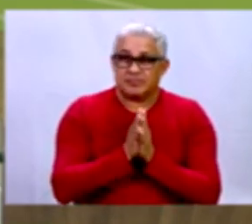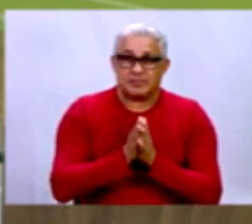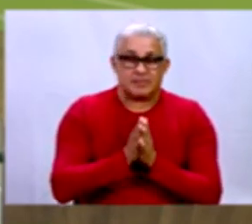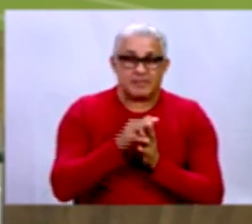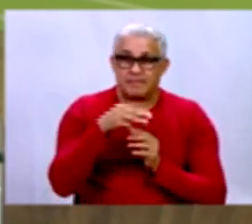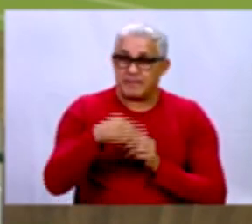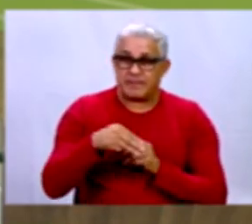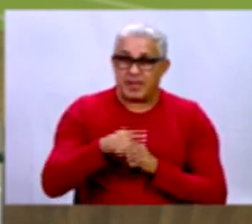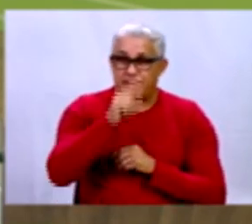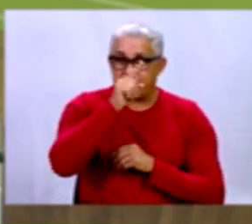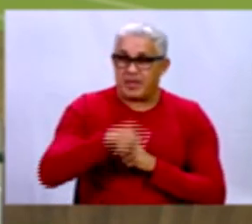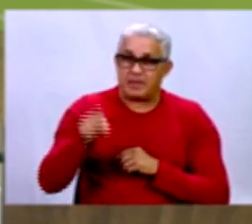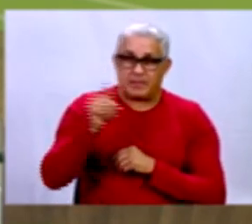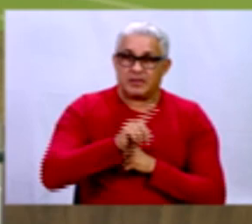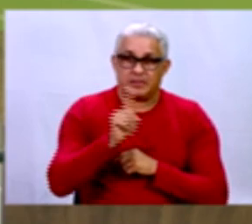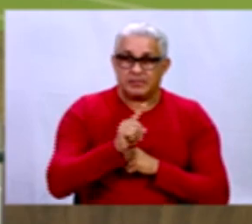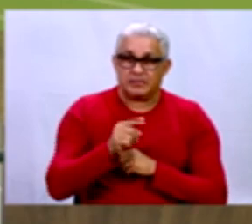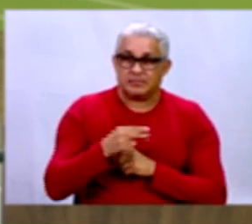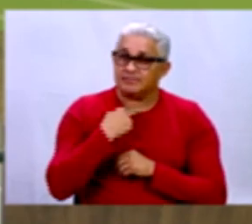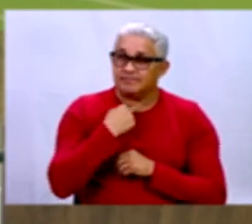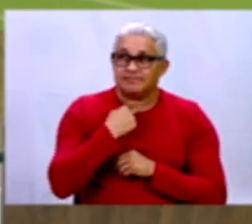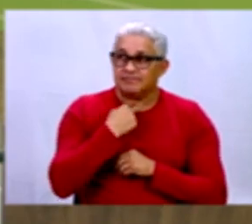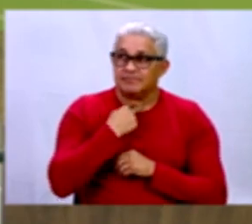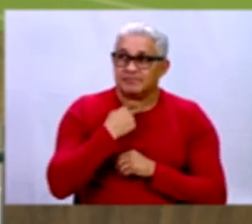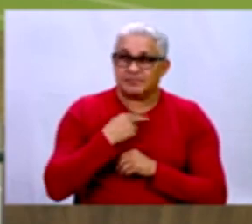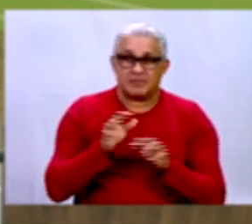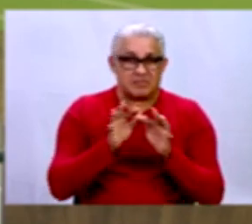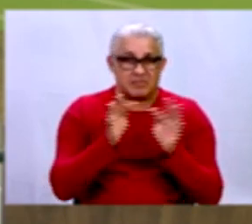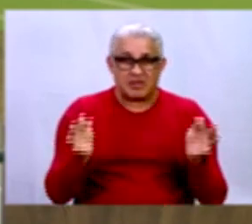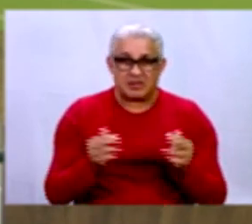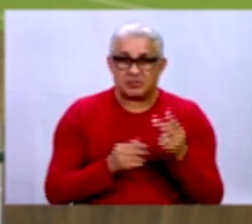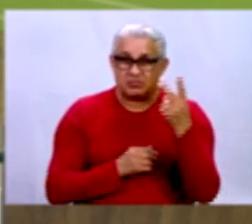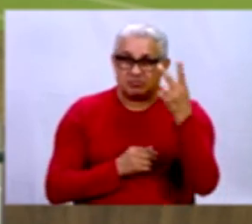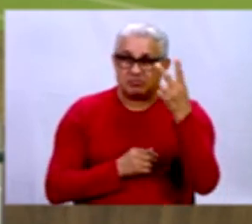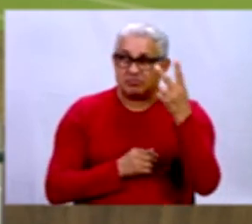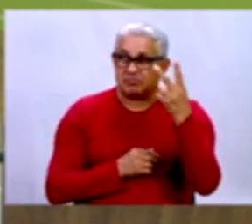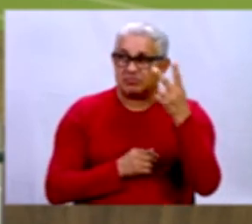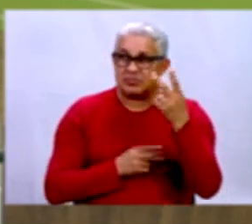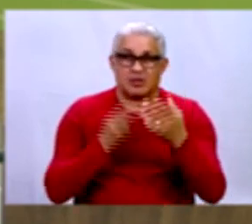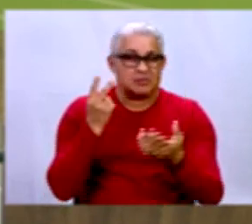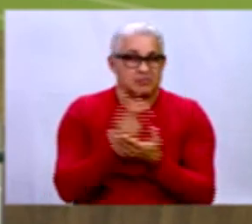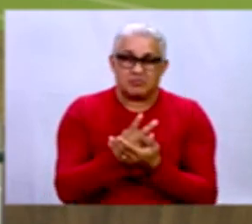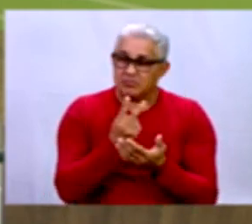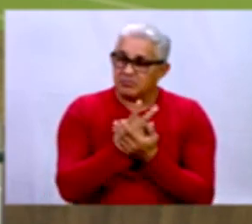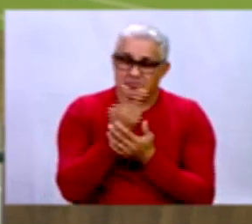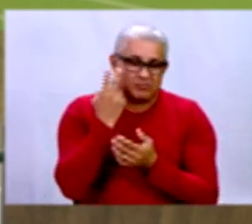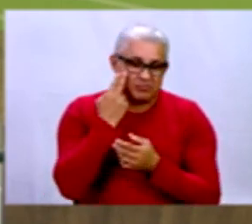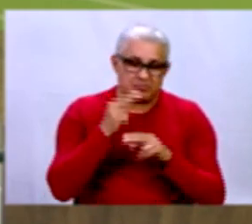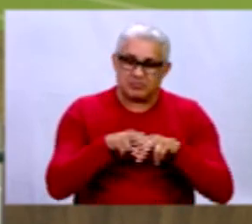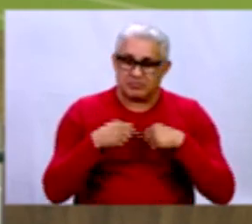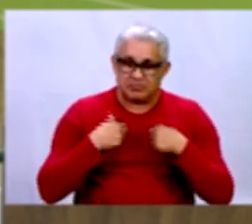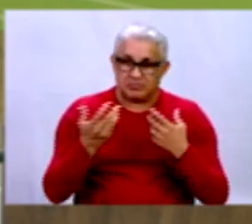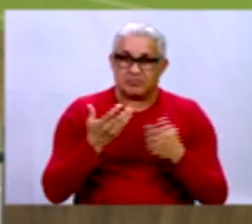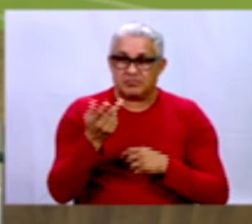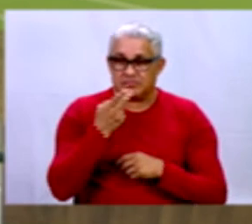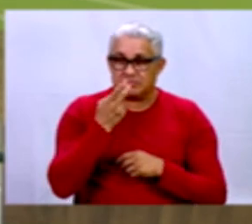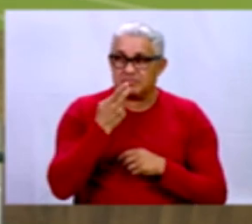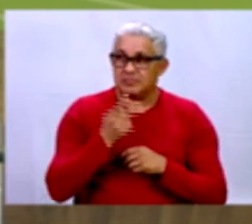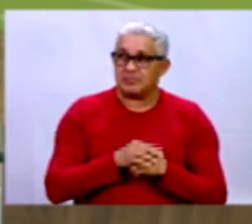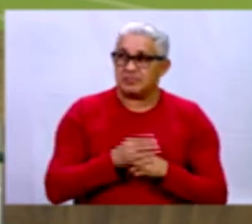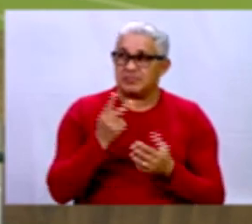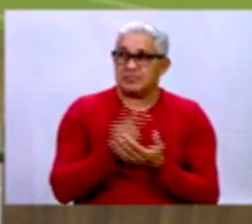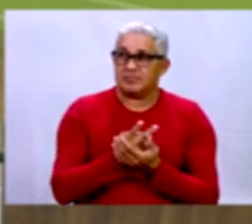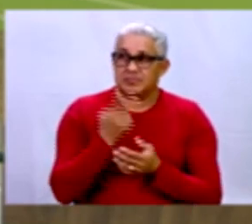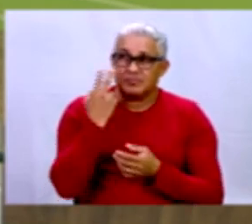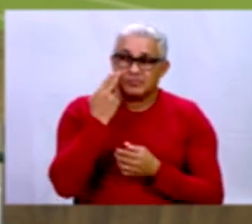matemática. Você não pode simplesmente simplificar aqueles dois. Isso é um erro muito comum, por isso que eu quis falar. É um erro muito